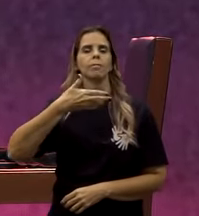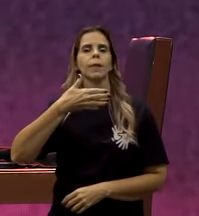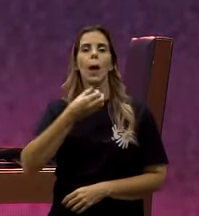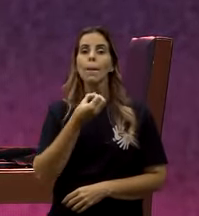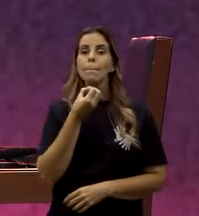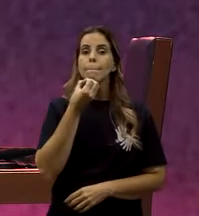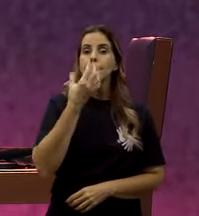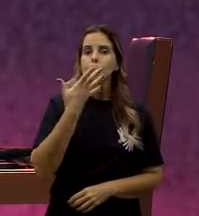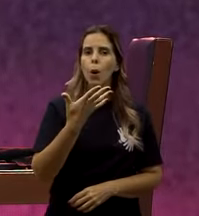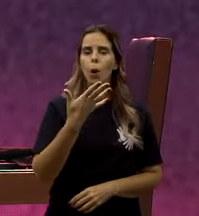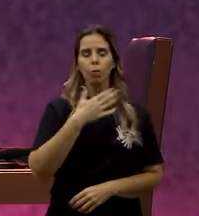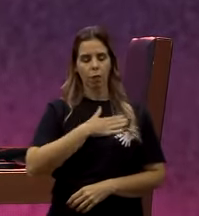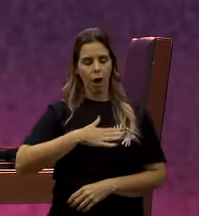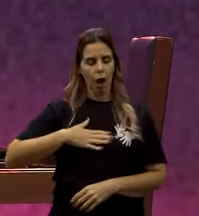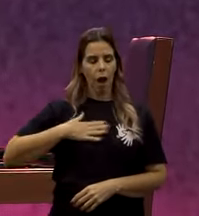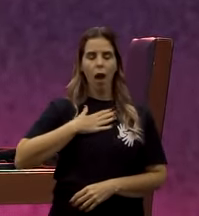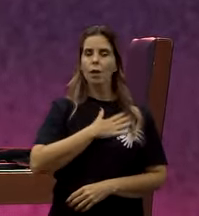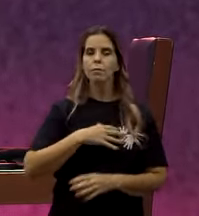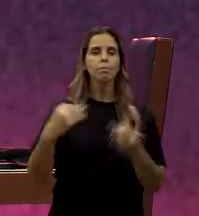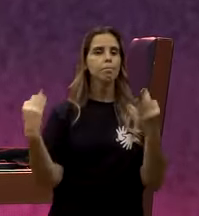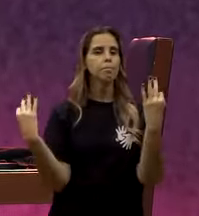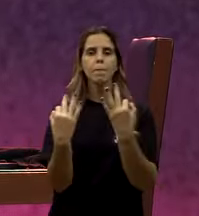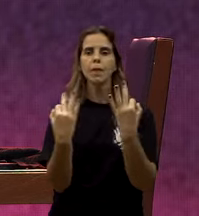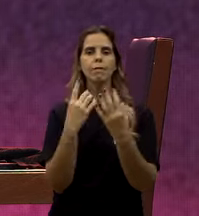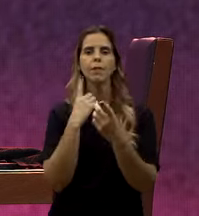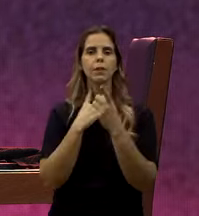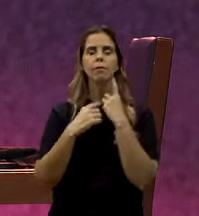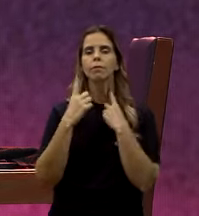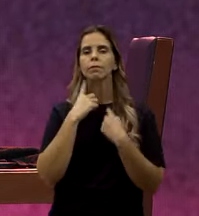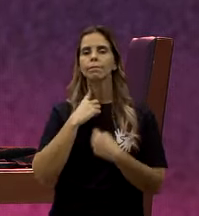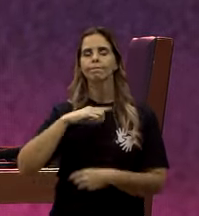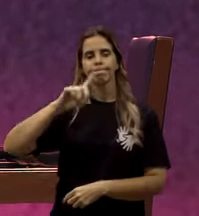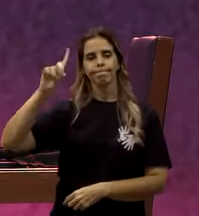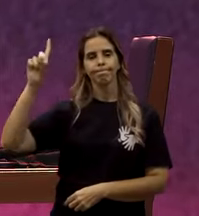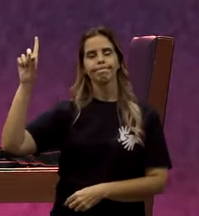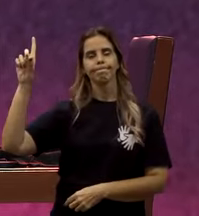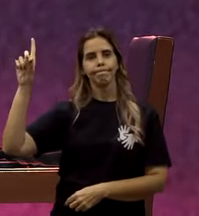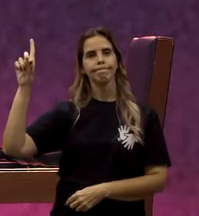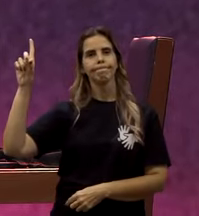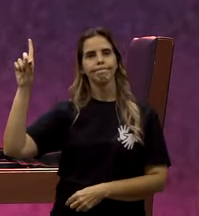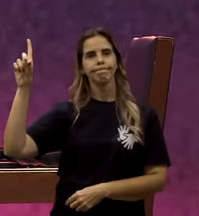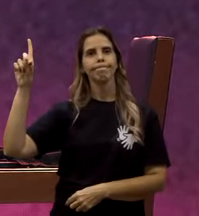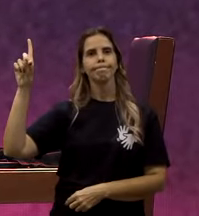a boa agradável agradável e perfeita vontade de Deus